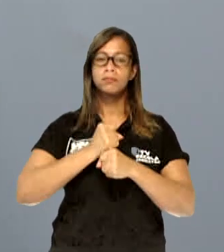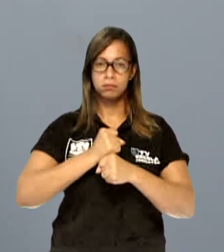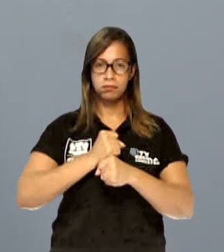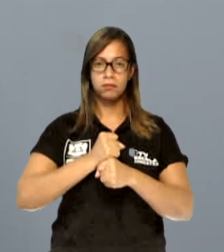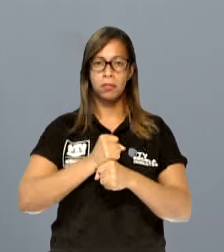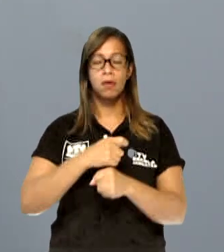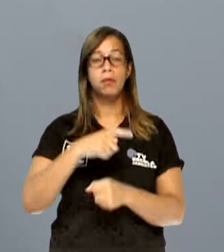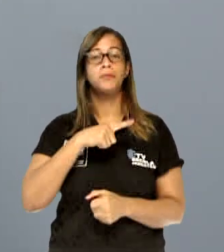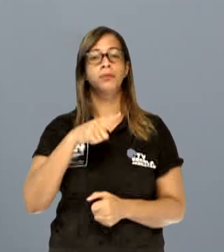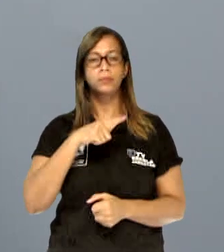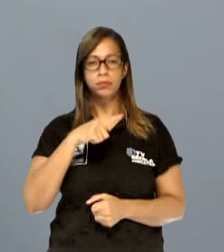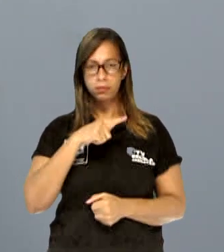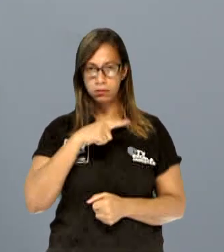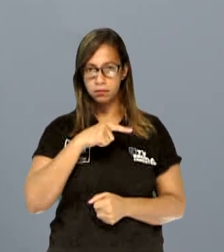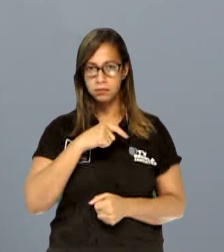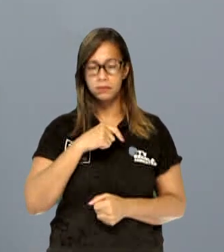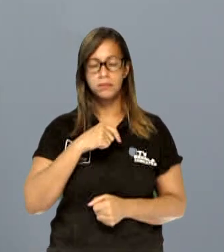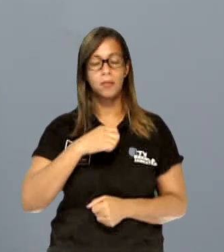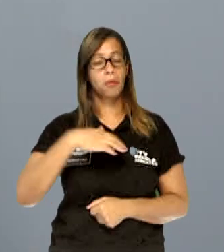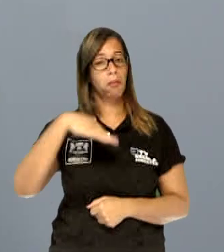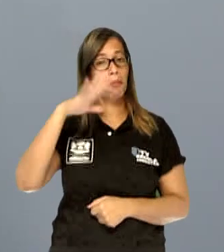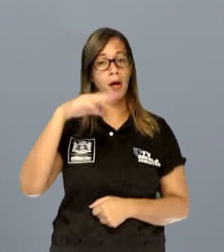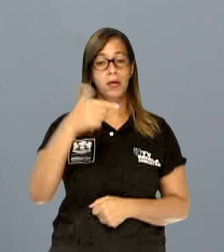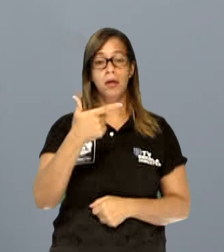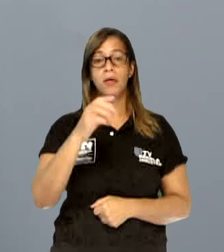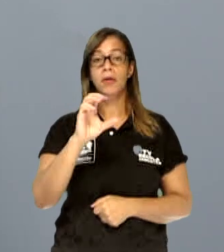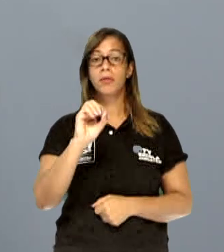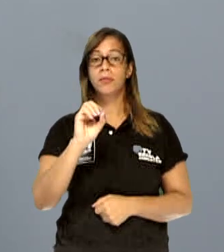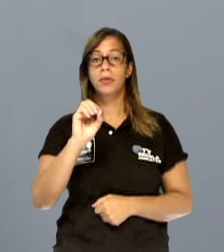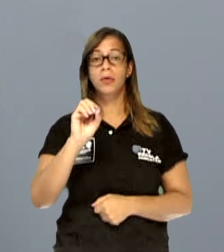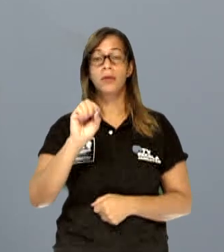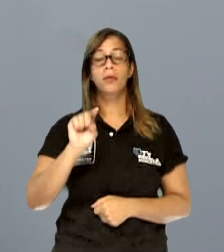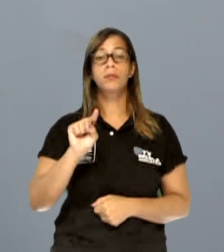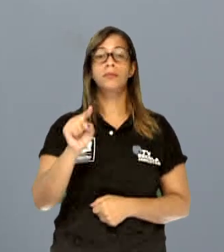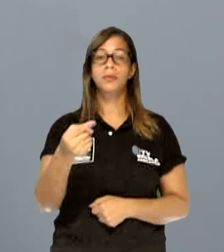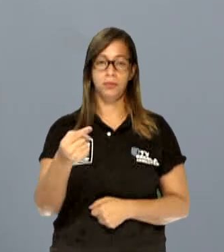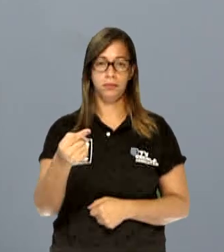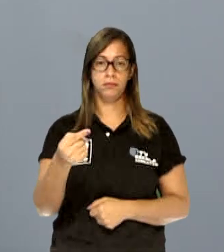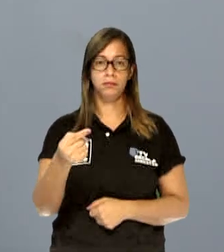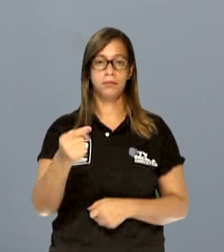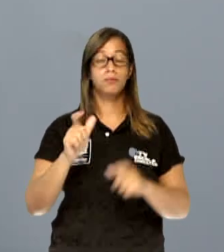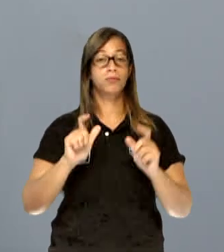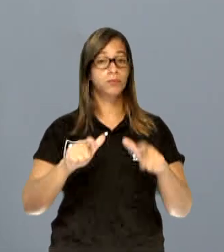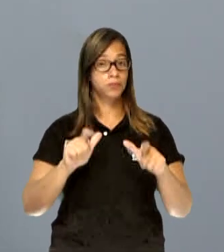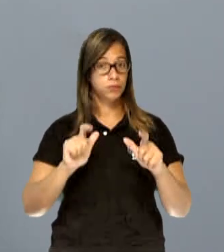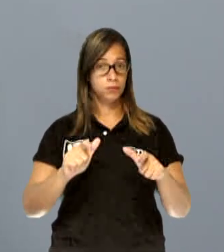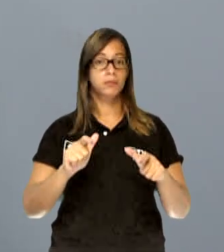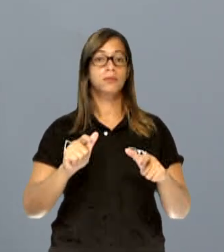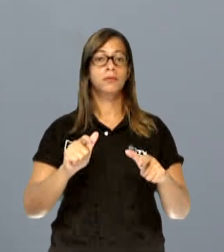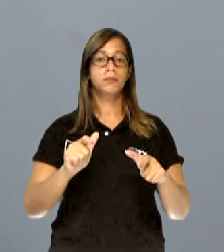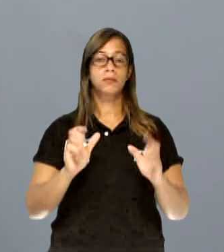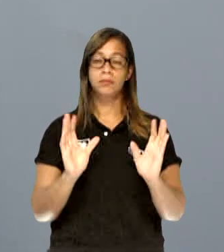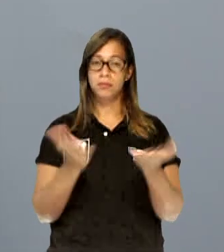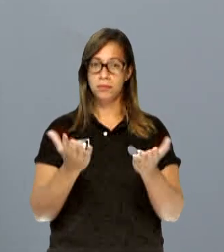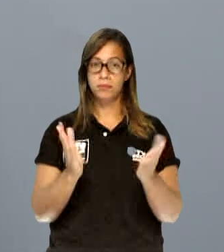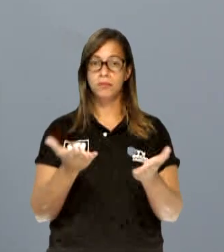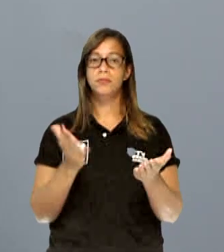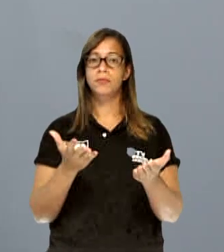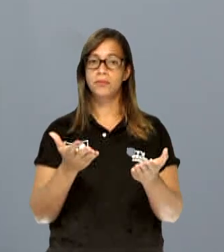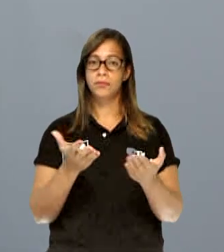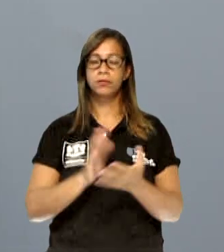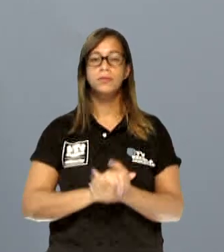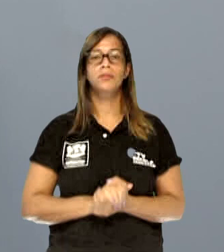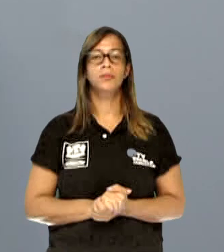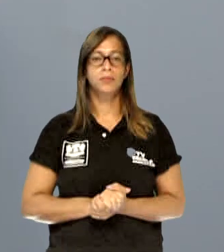mais de 20 mil sítios arqueológicos registrados hoje aqui no Brasil, de